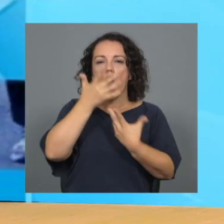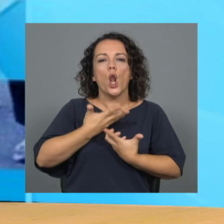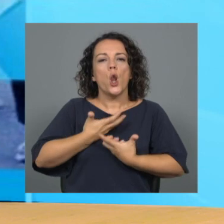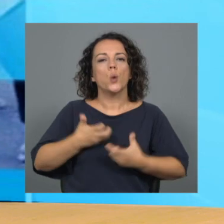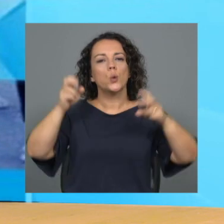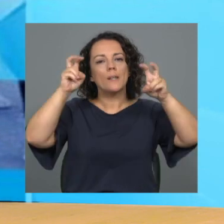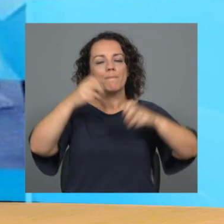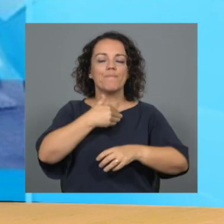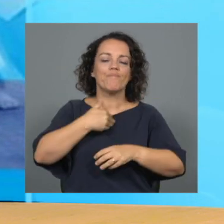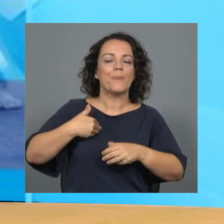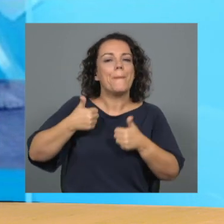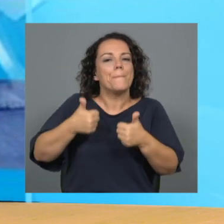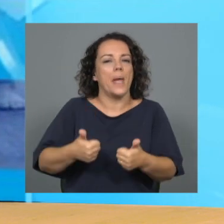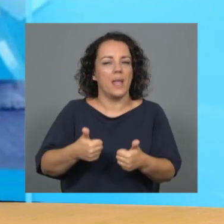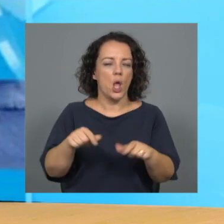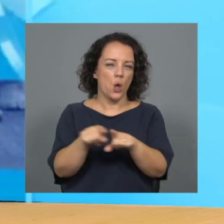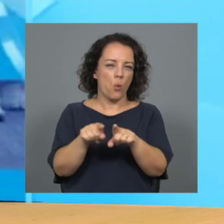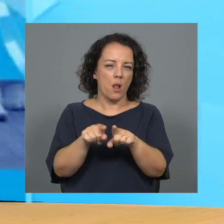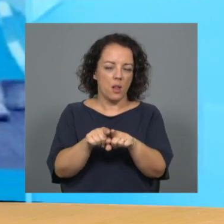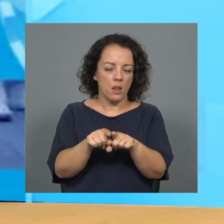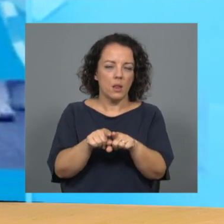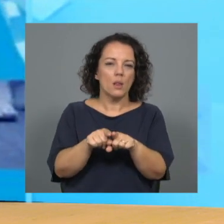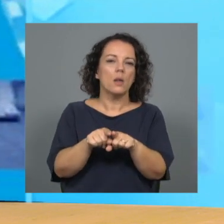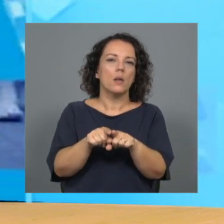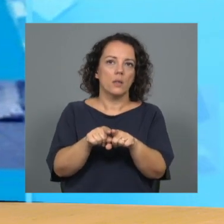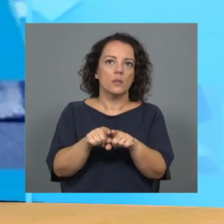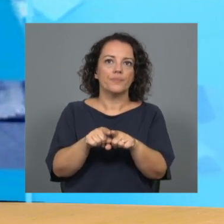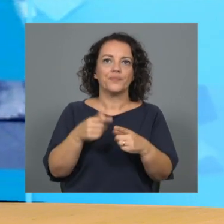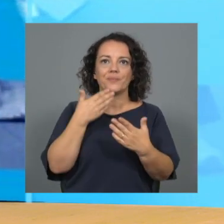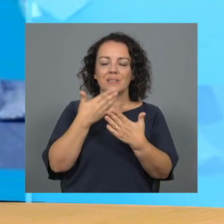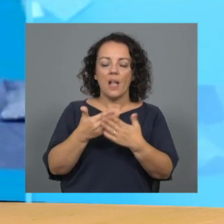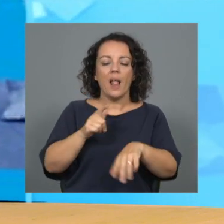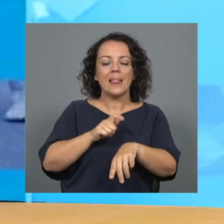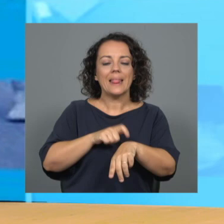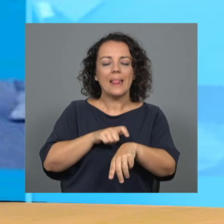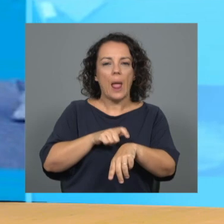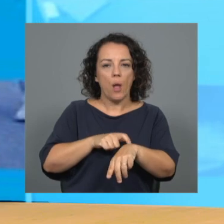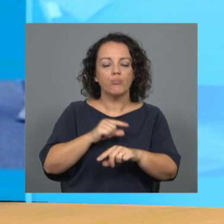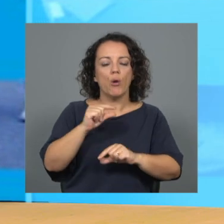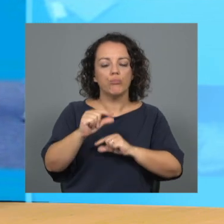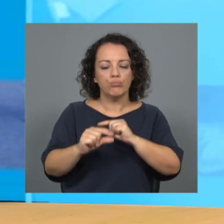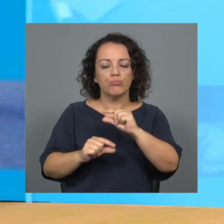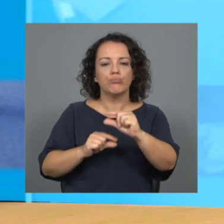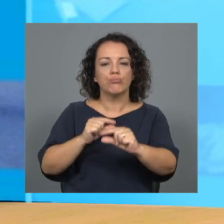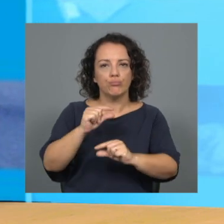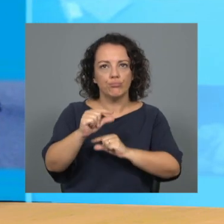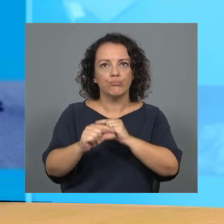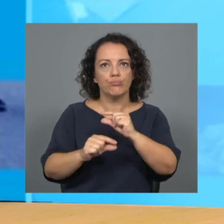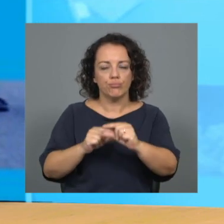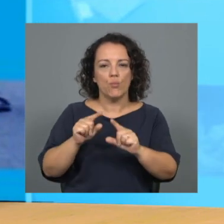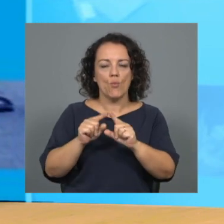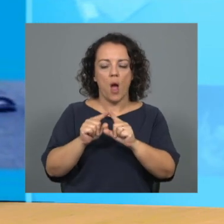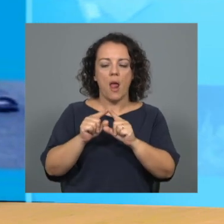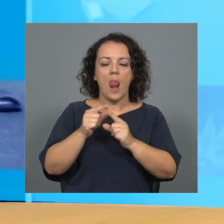portanto, é um luto que vai, portanto, diminuindo progressivamente de significado na vida da